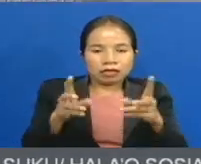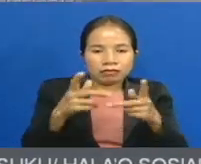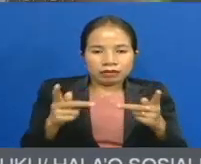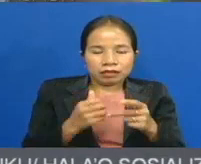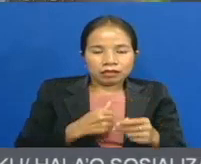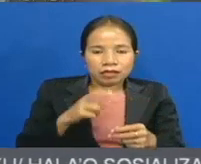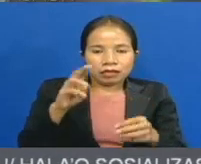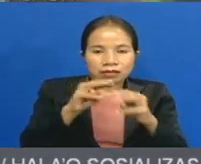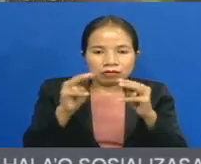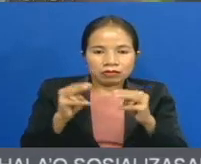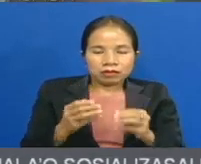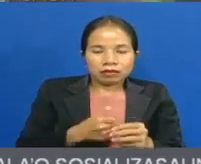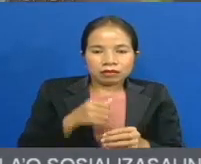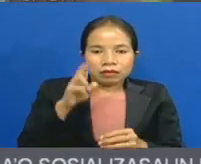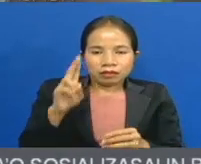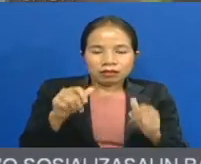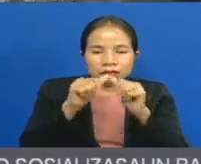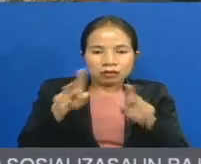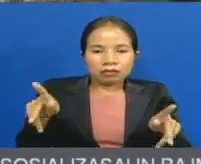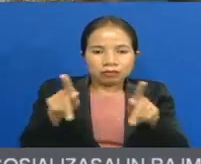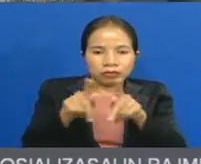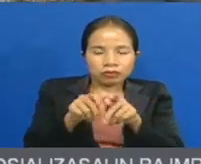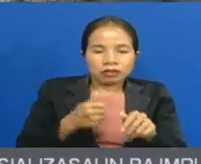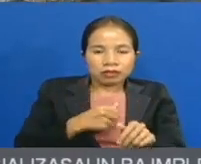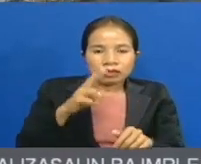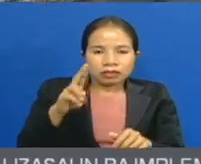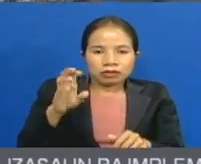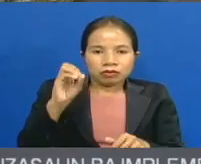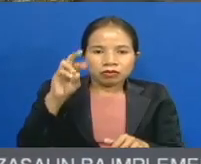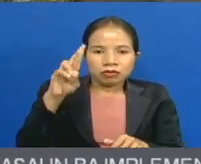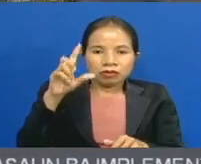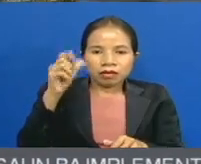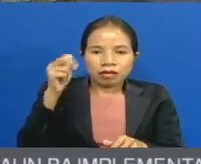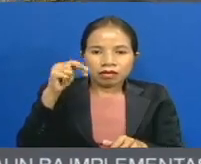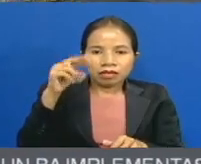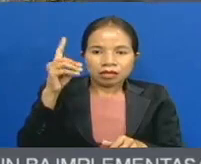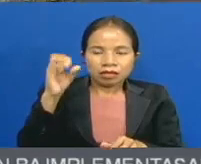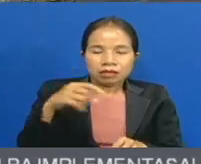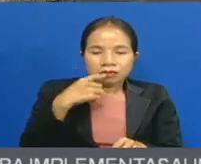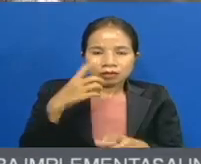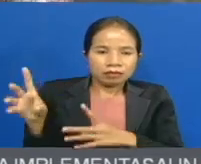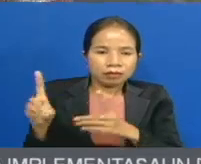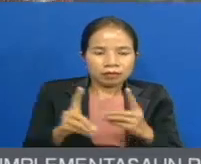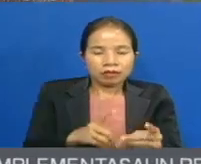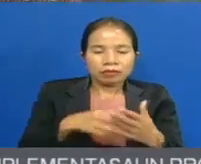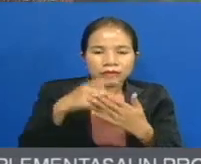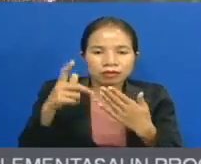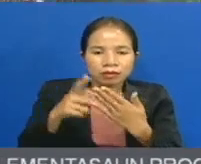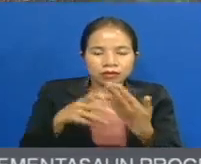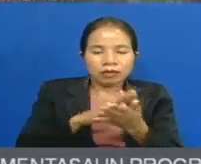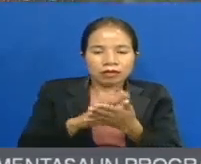Baumeta município Aileu. Administrador posto Aileu Orlando Maia Hateteng. Implementação programa mão de obra